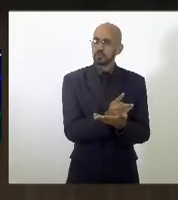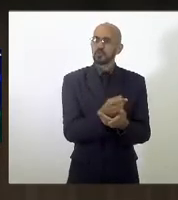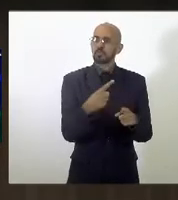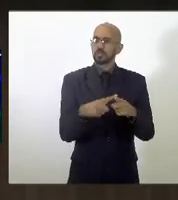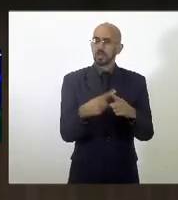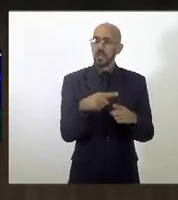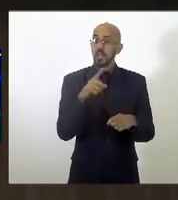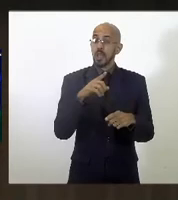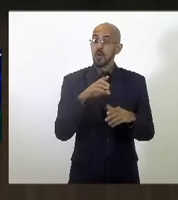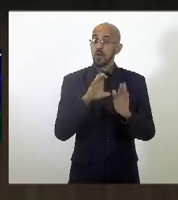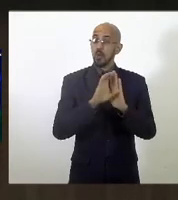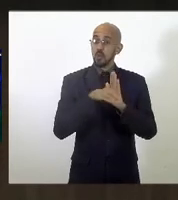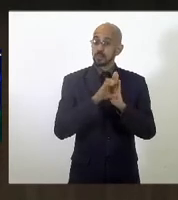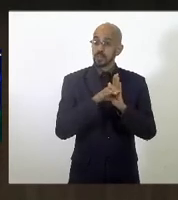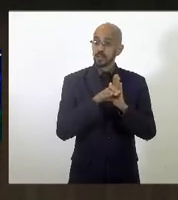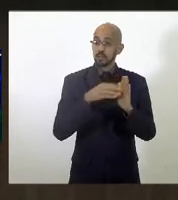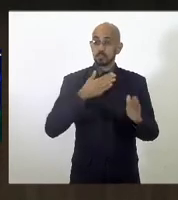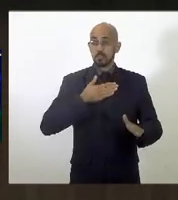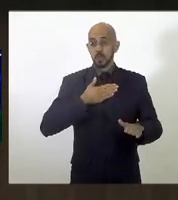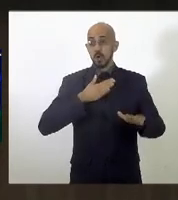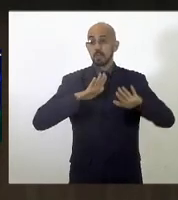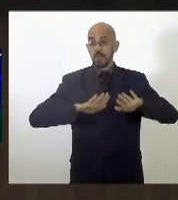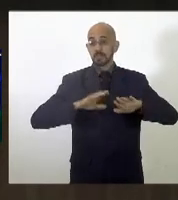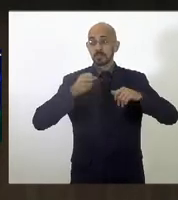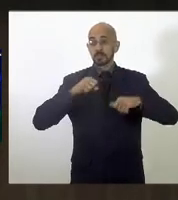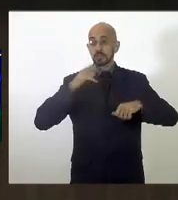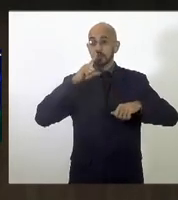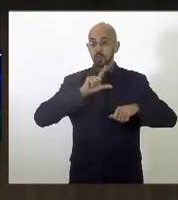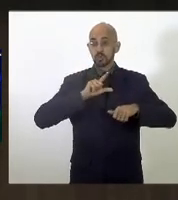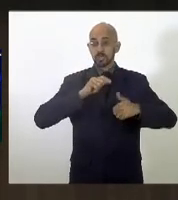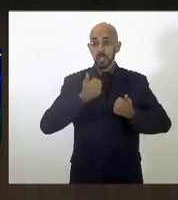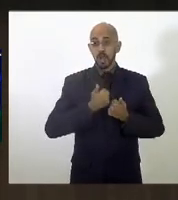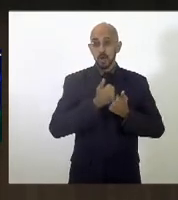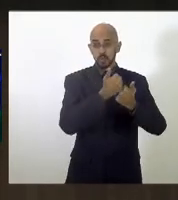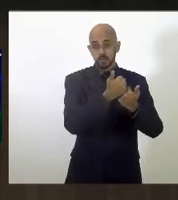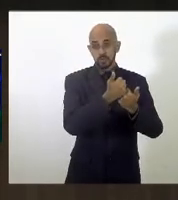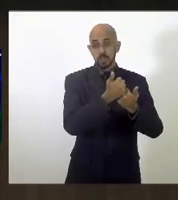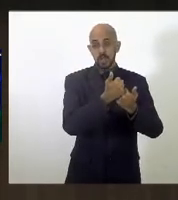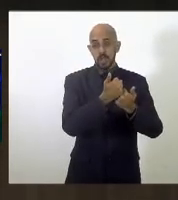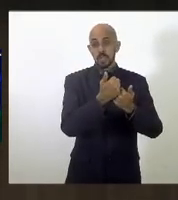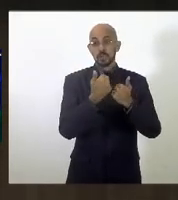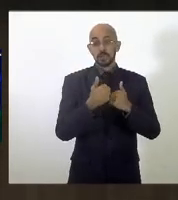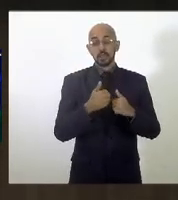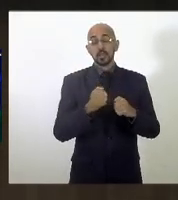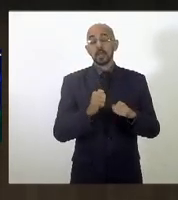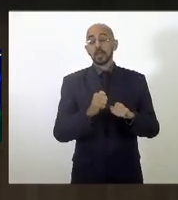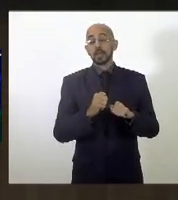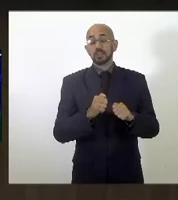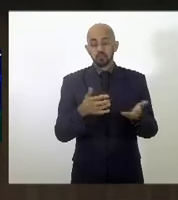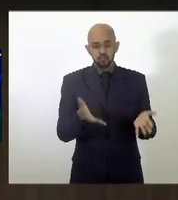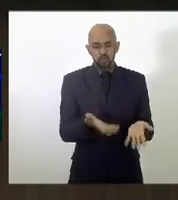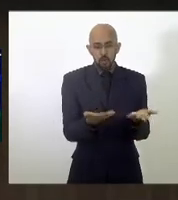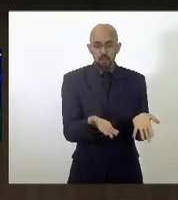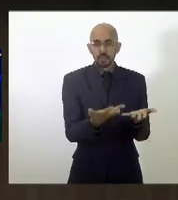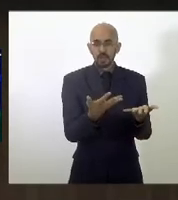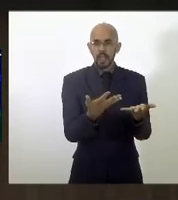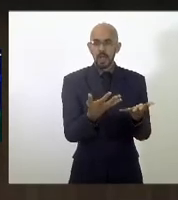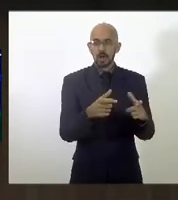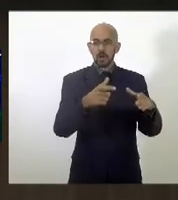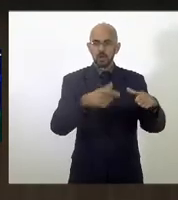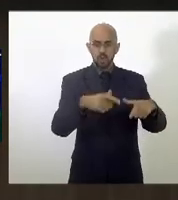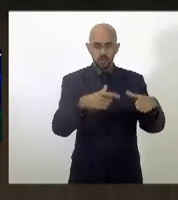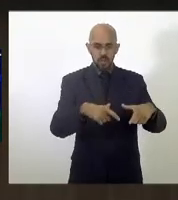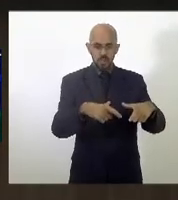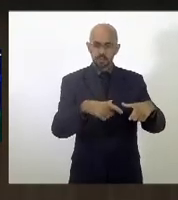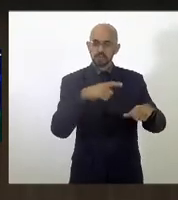econômico. Agora, se a gente puder auxiliar, ajudar e principalmente fomentar locais como